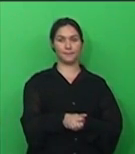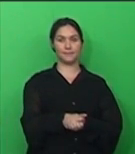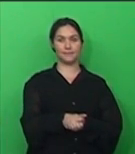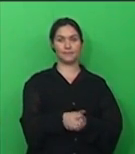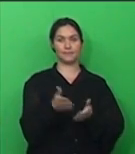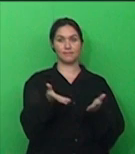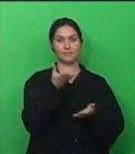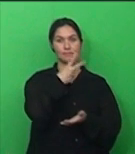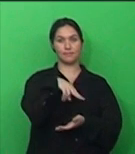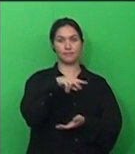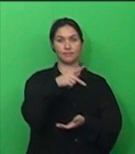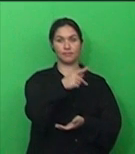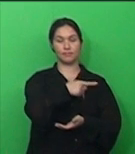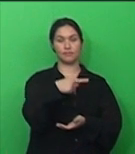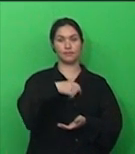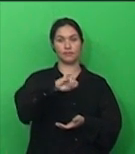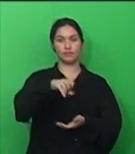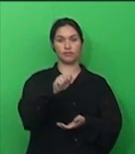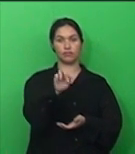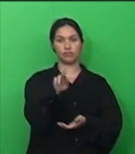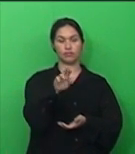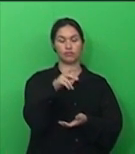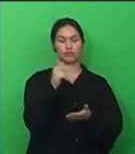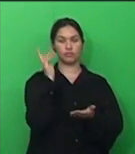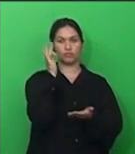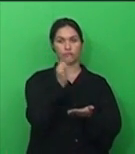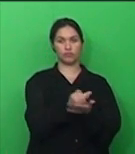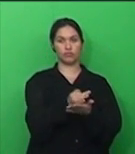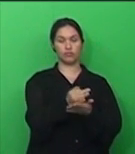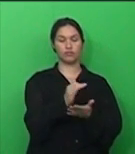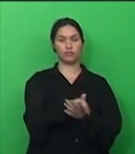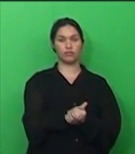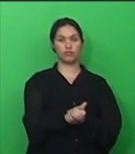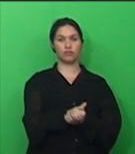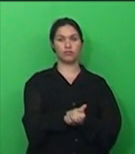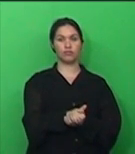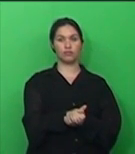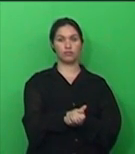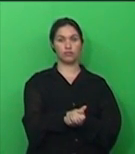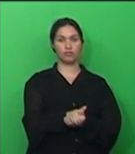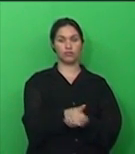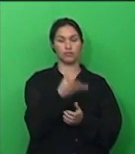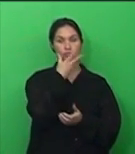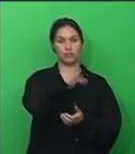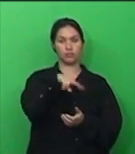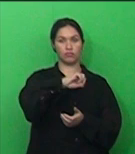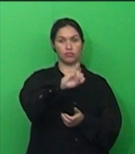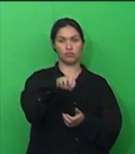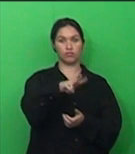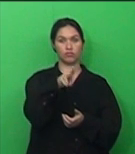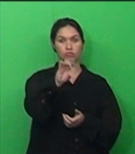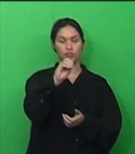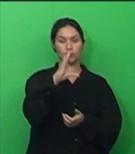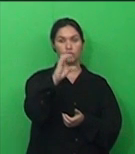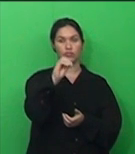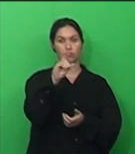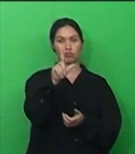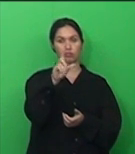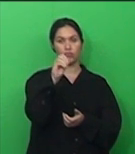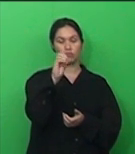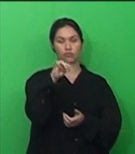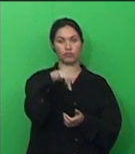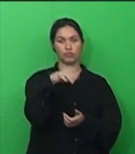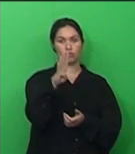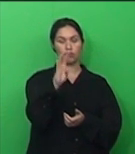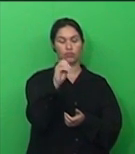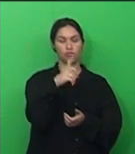Com a palavra, o vereador pastor Jair Alexandre, ausente. Com a palavra, vereador Júlio César Colombo. Vossa Excelência dispõe de